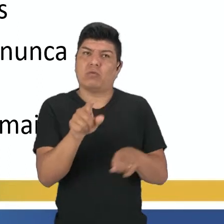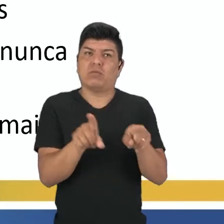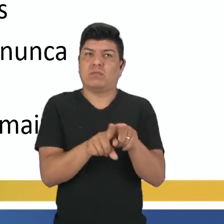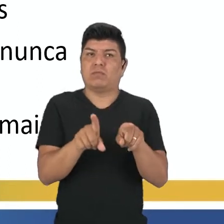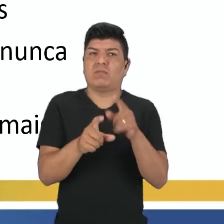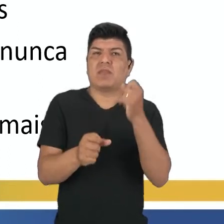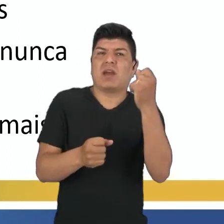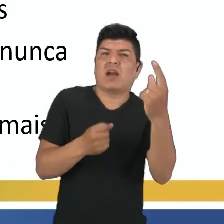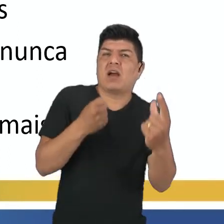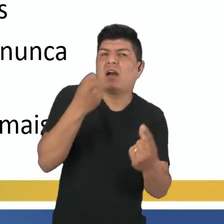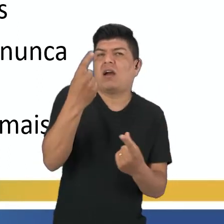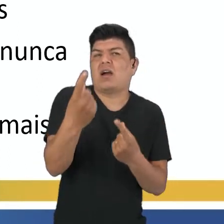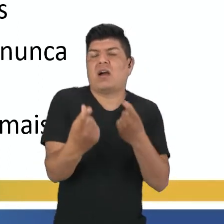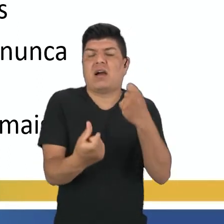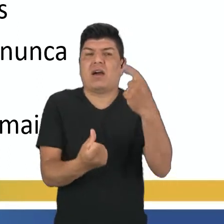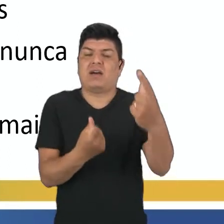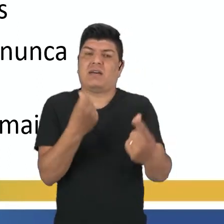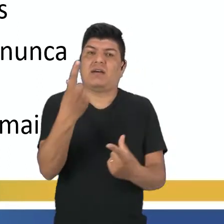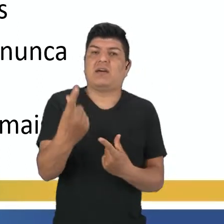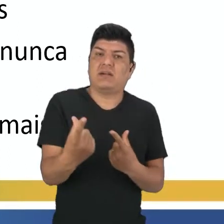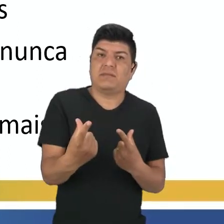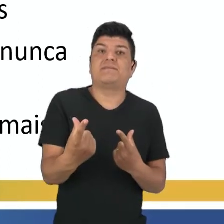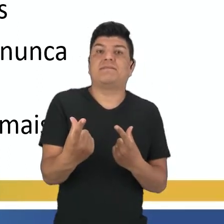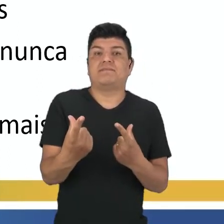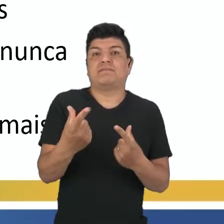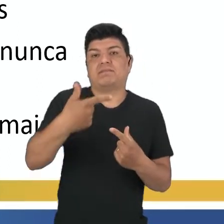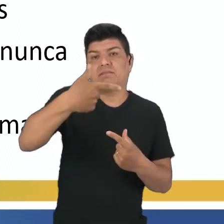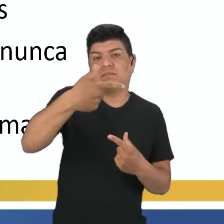algo que quase nunca você faz, aí uma porcentagem de